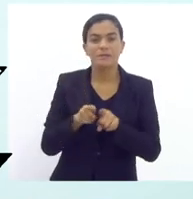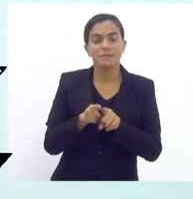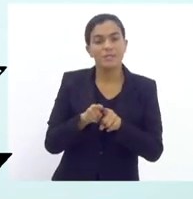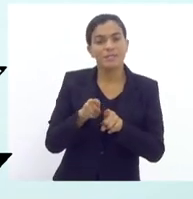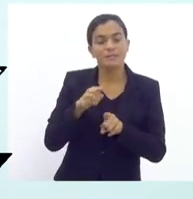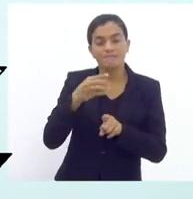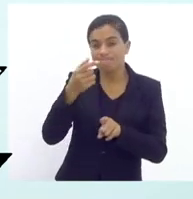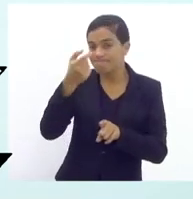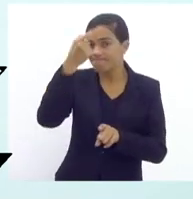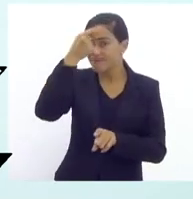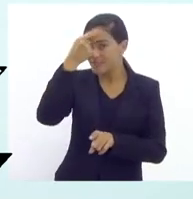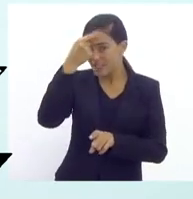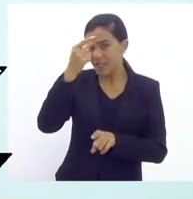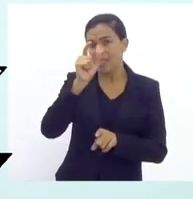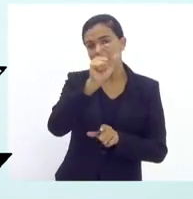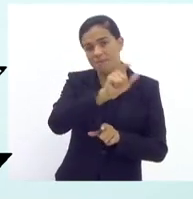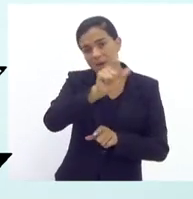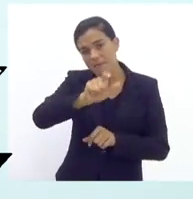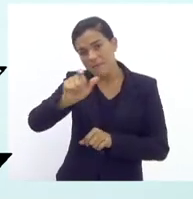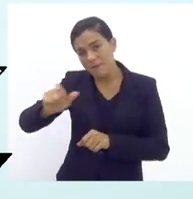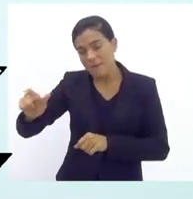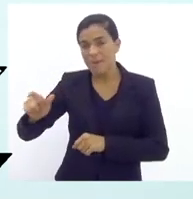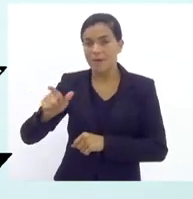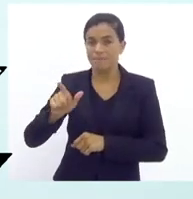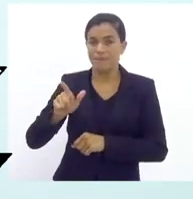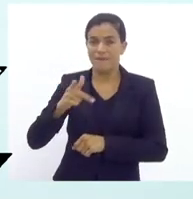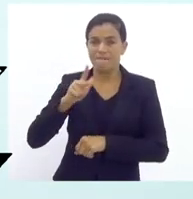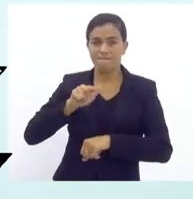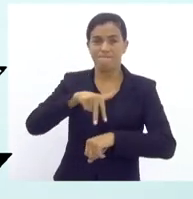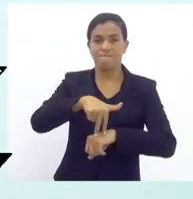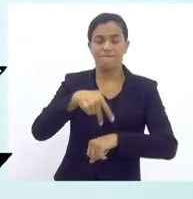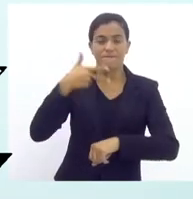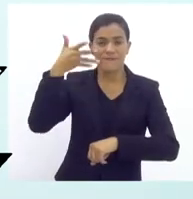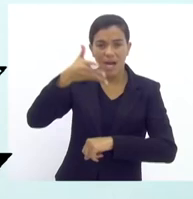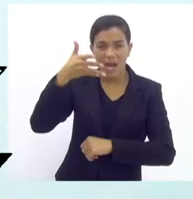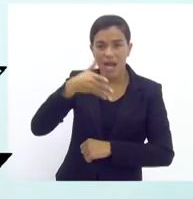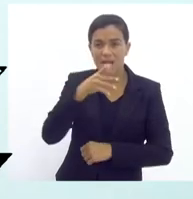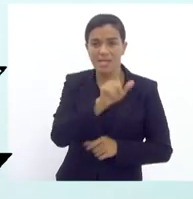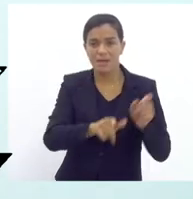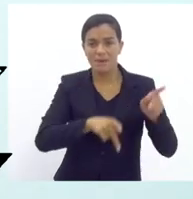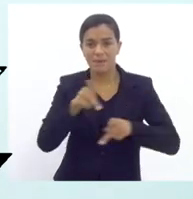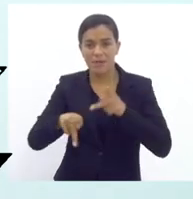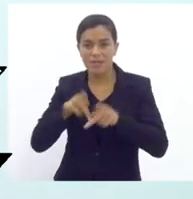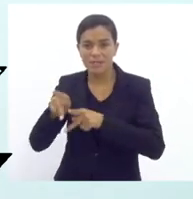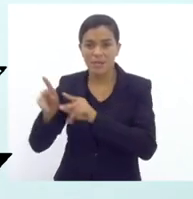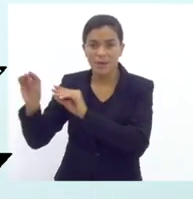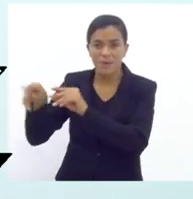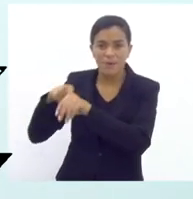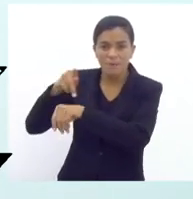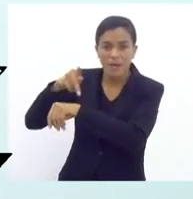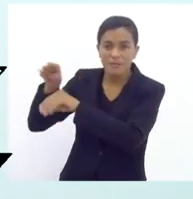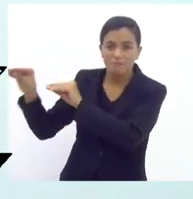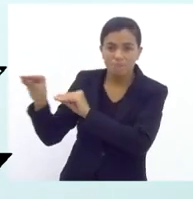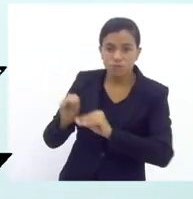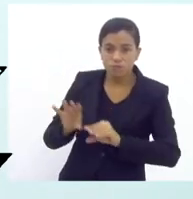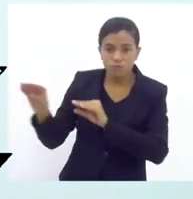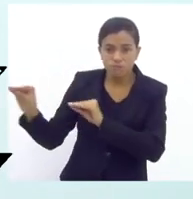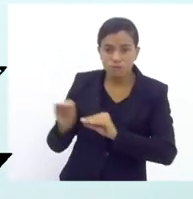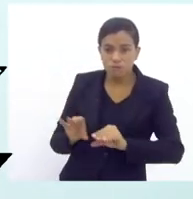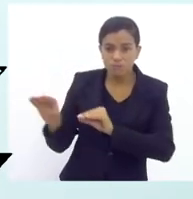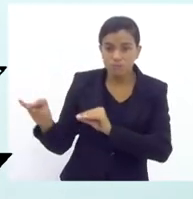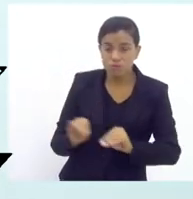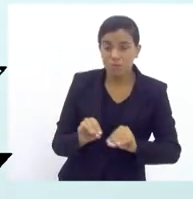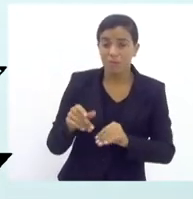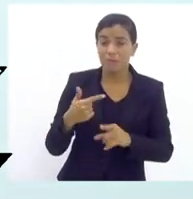as falas né as intervenções da população migrante mas também dos especialistas Porque como a gente falou lá no